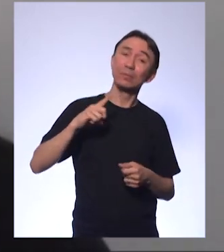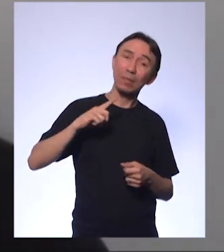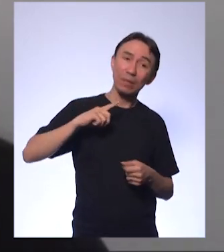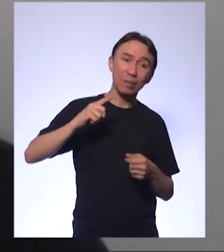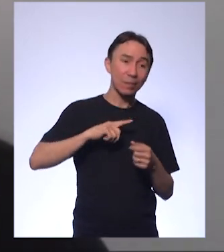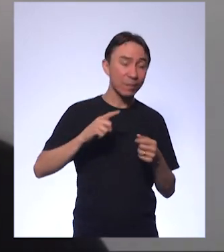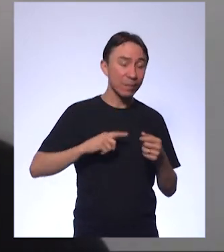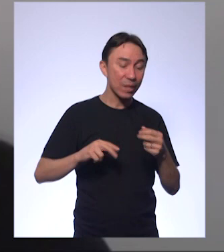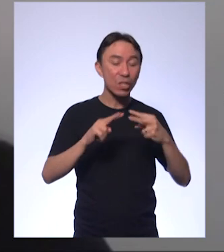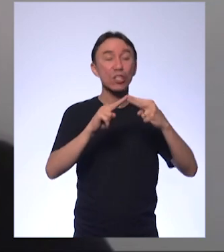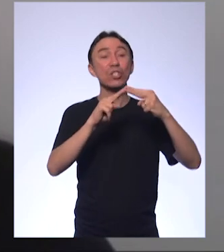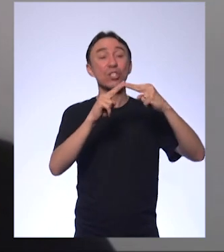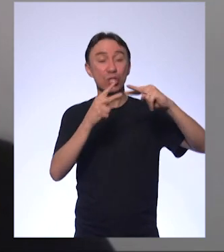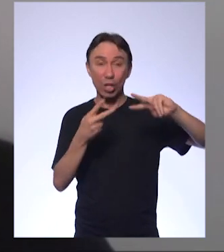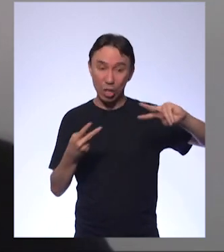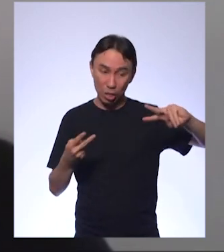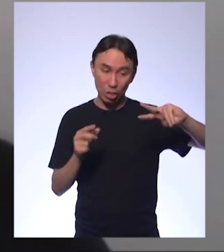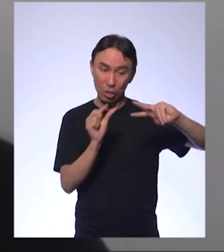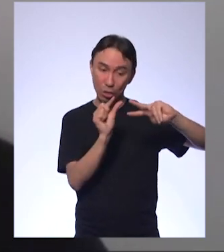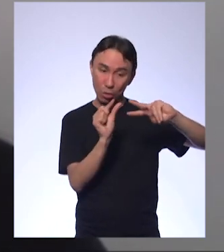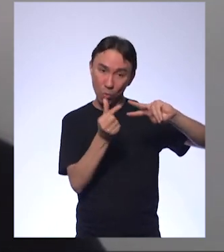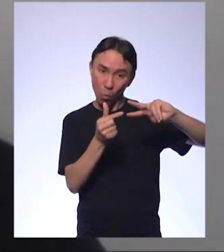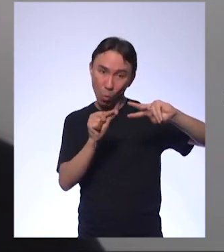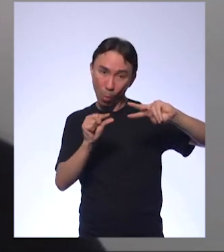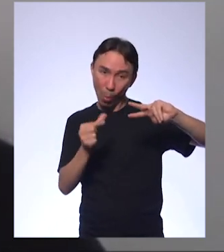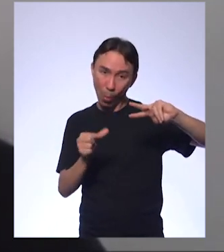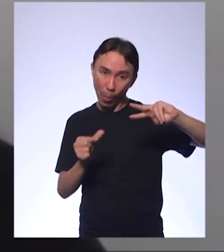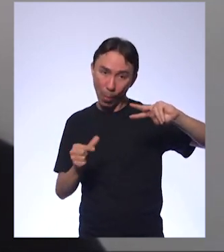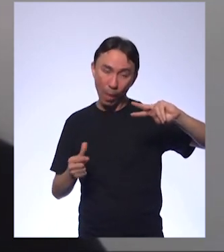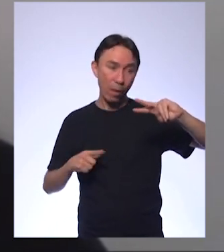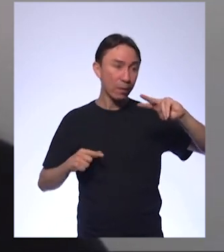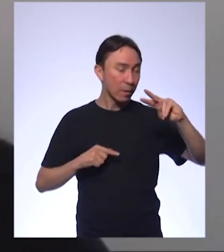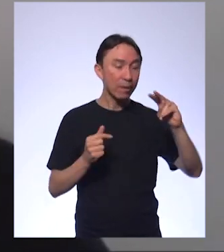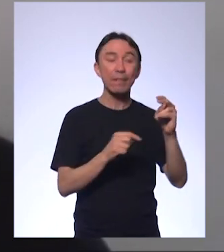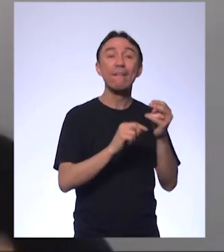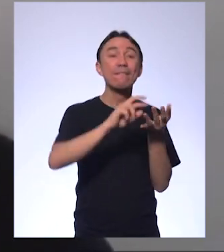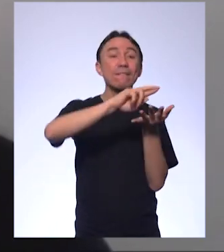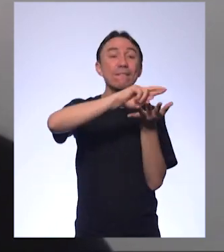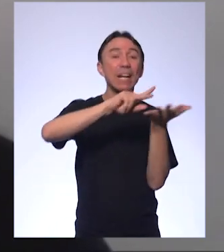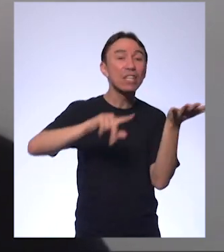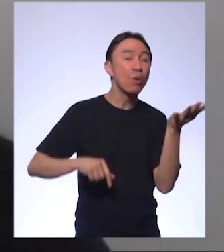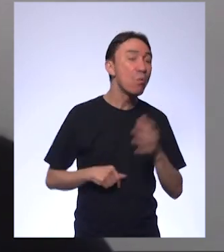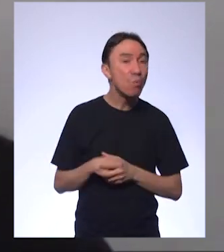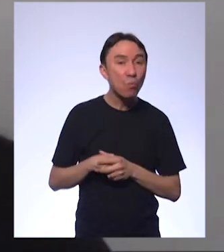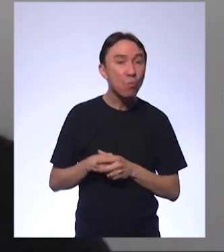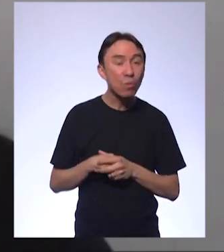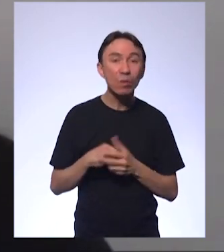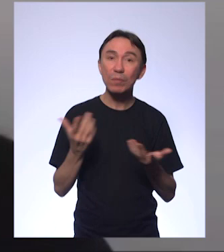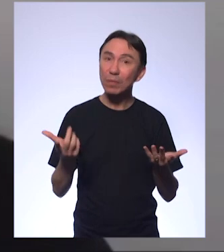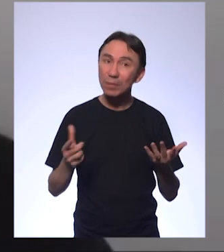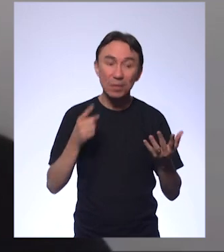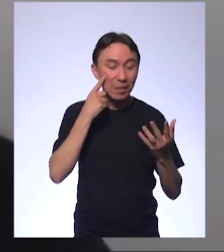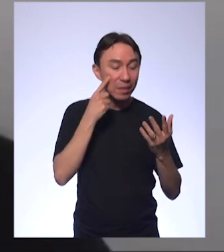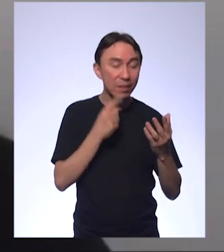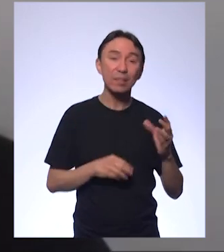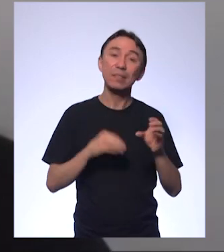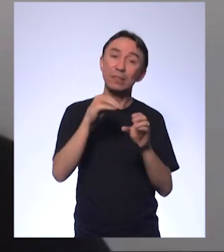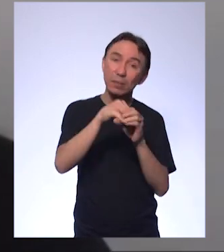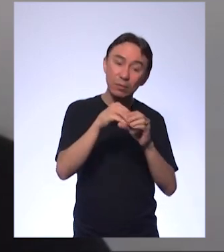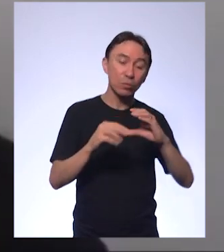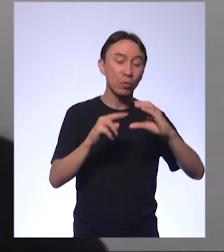Então, eles vão ocupar o mesmo lugar, né, o mesmo locus lá, a mesma posição, em cromossomos homólogos,